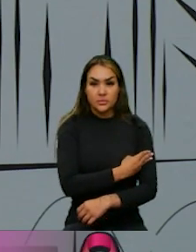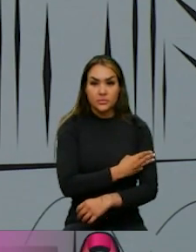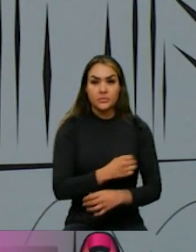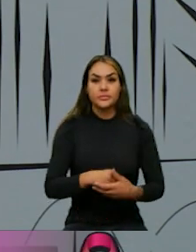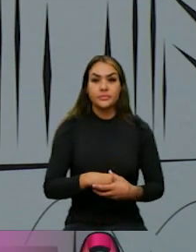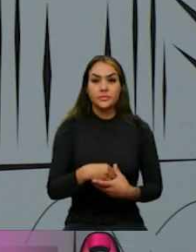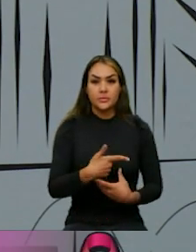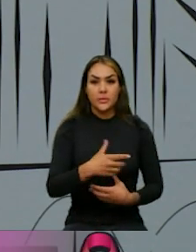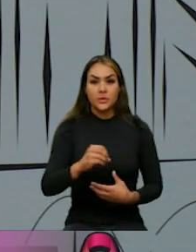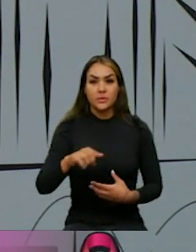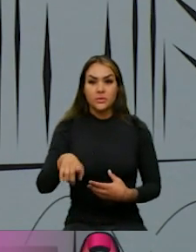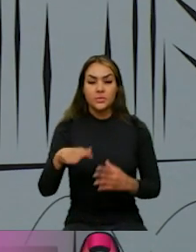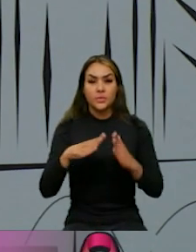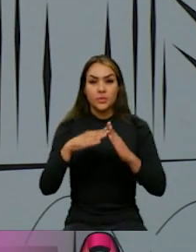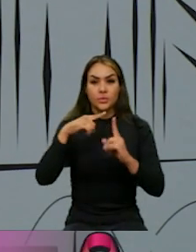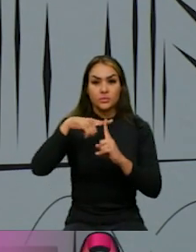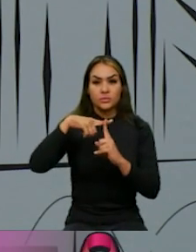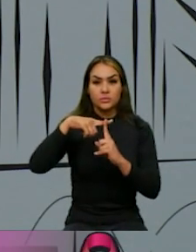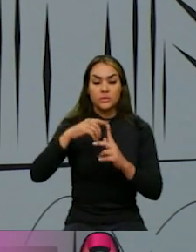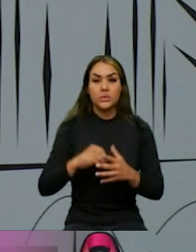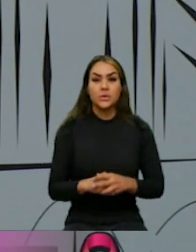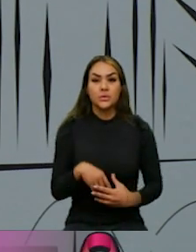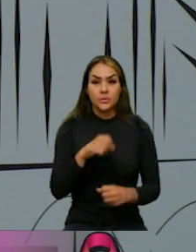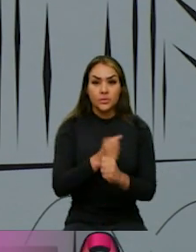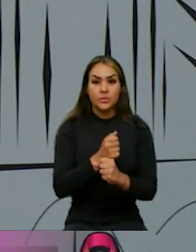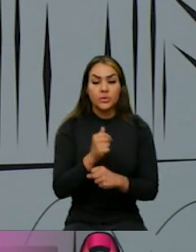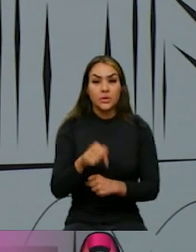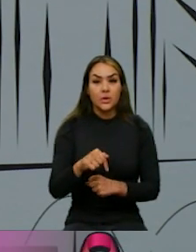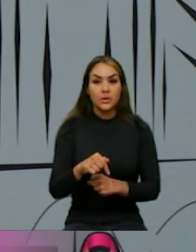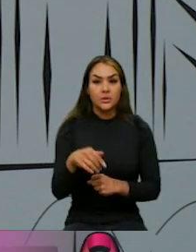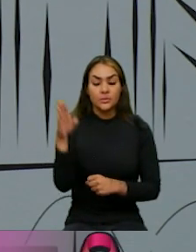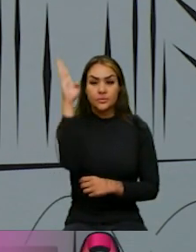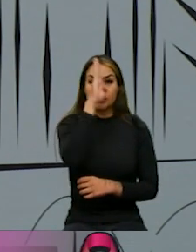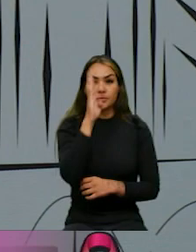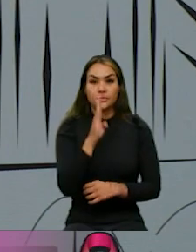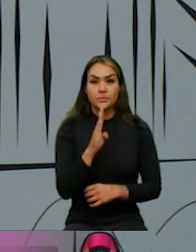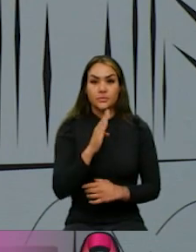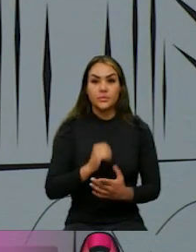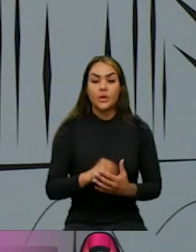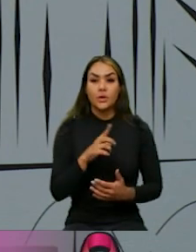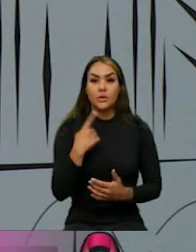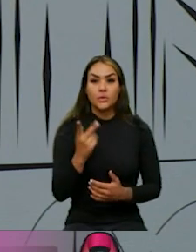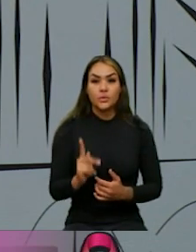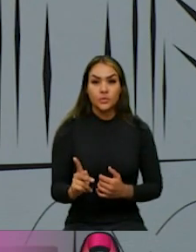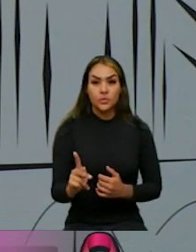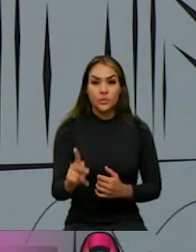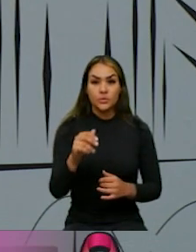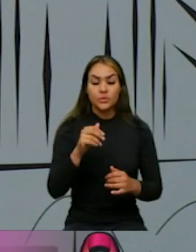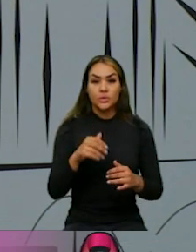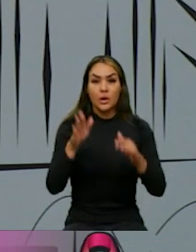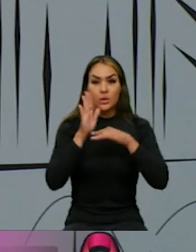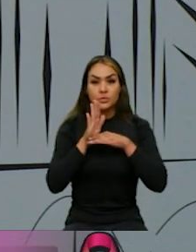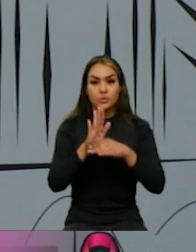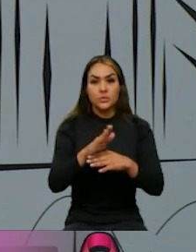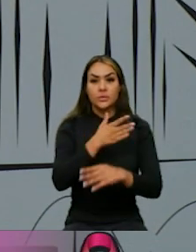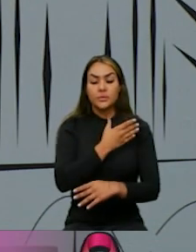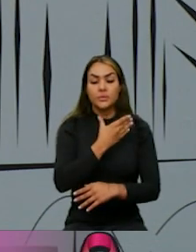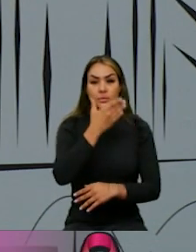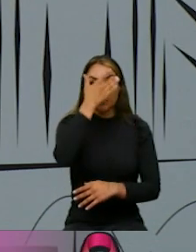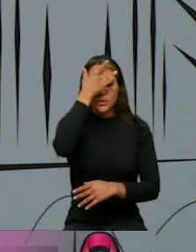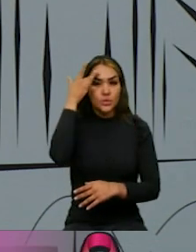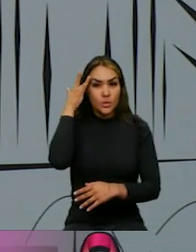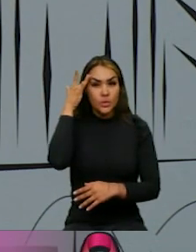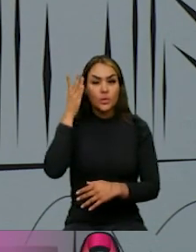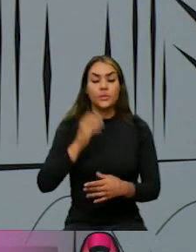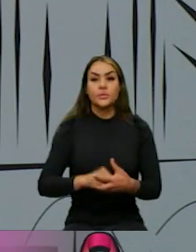de 20 mil templos construídos no Brasil. E continuamos transformando, ajudando vidas